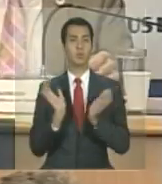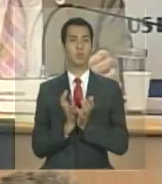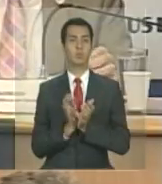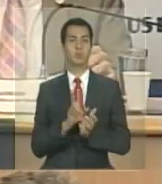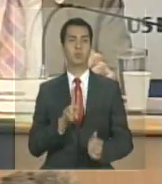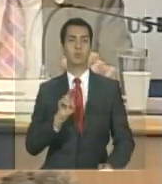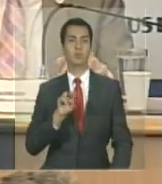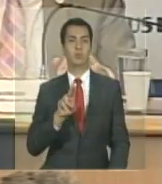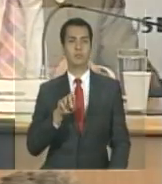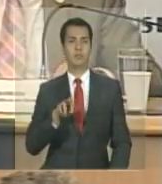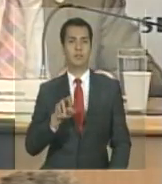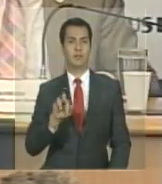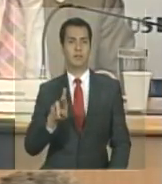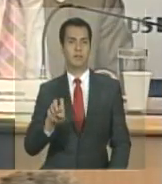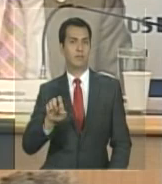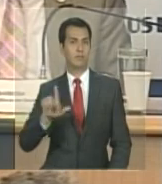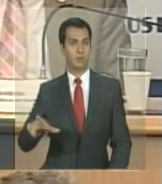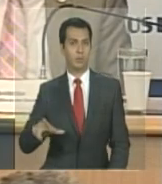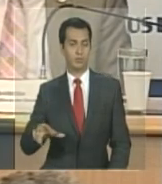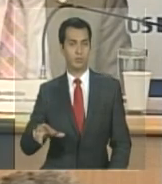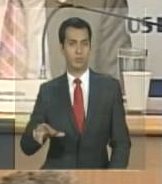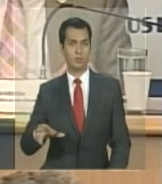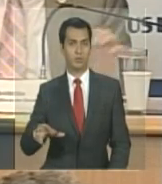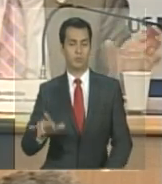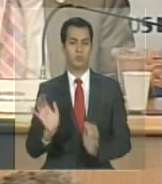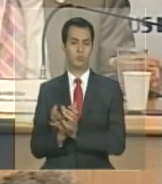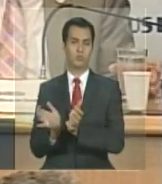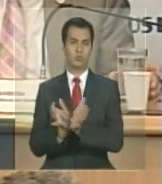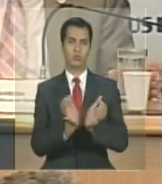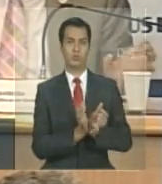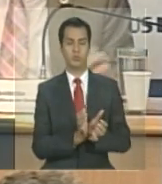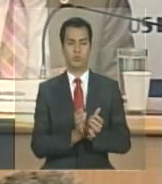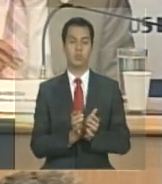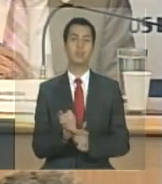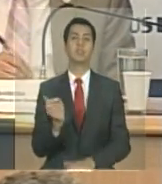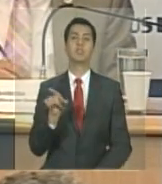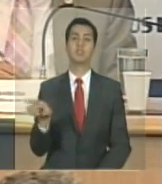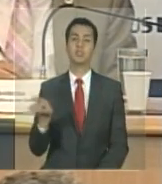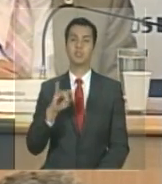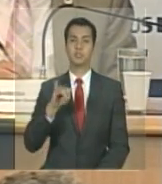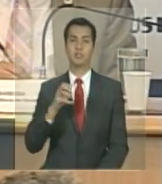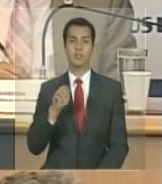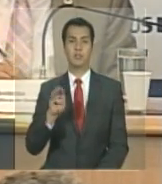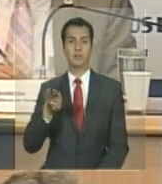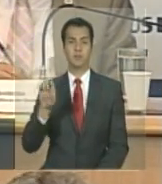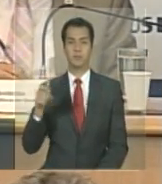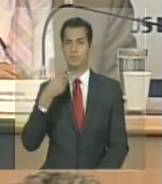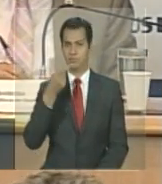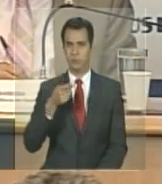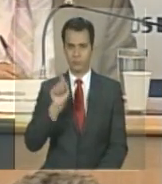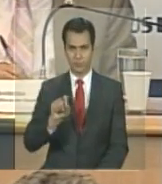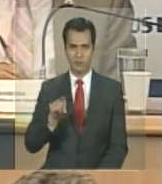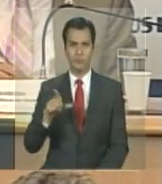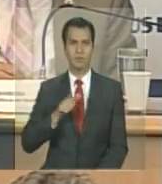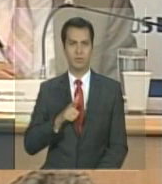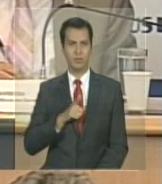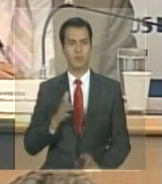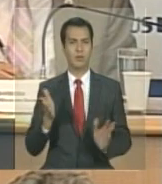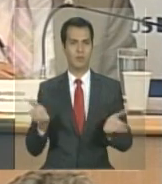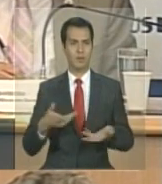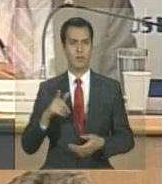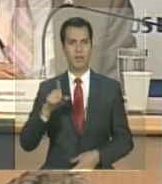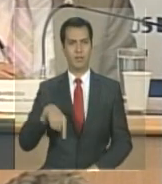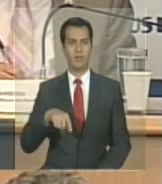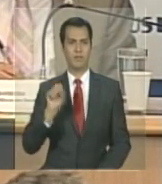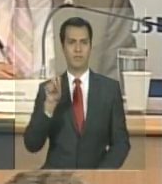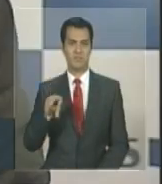aqui, que foram os dados do isolamento do tipo de vírus da gripe, né, de causas,